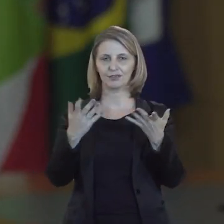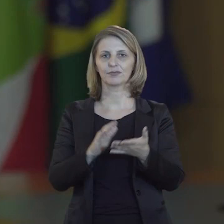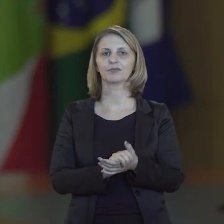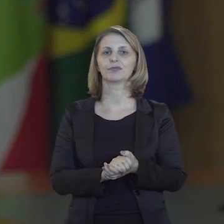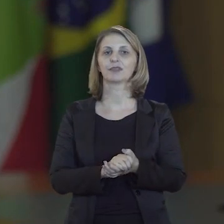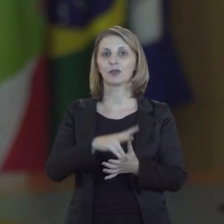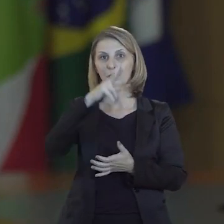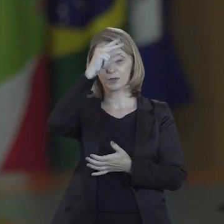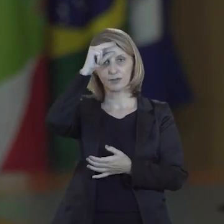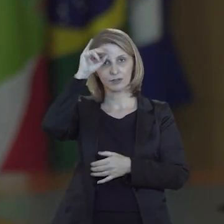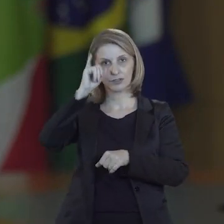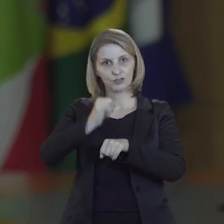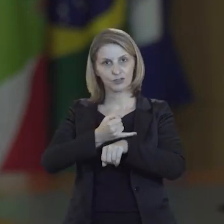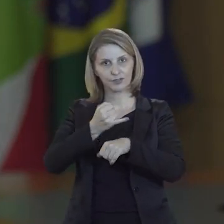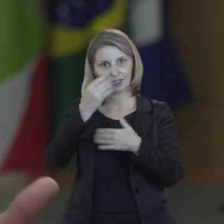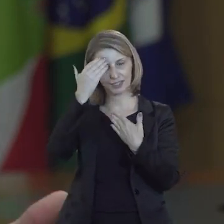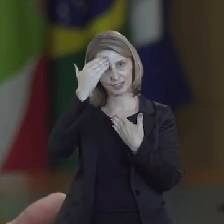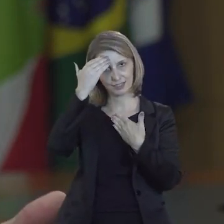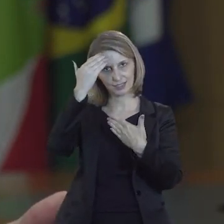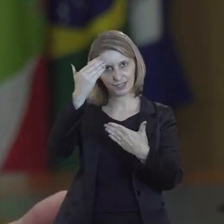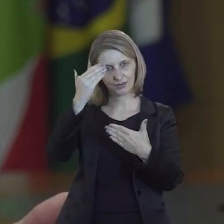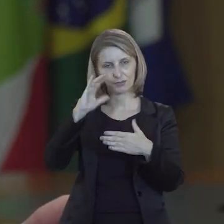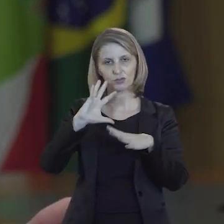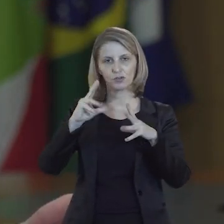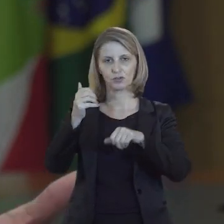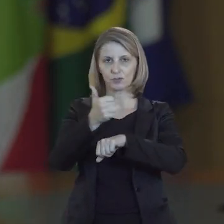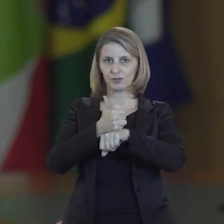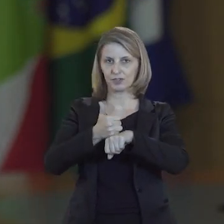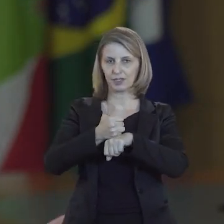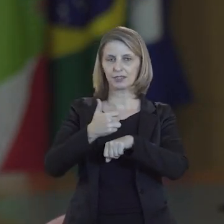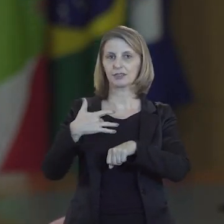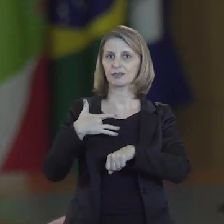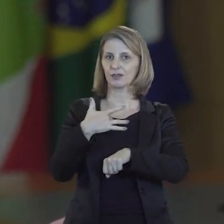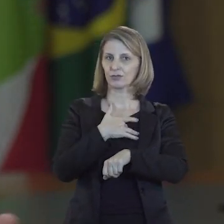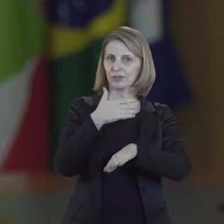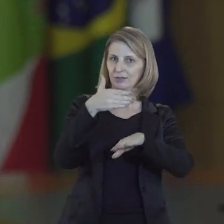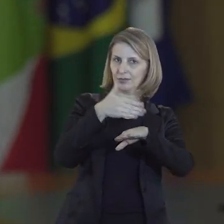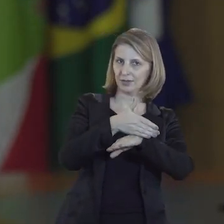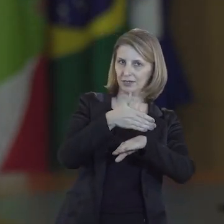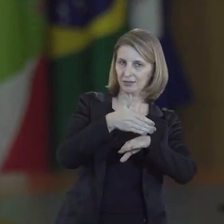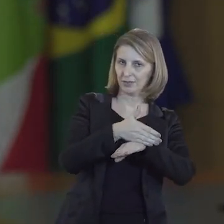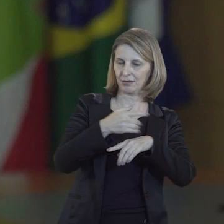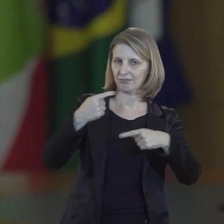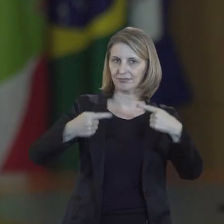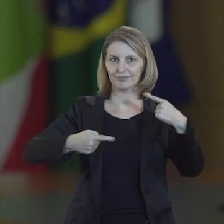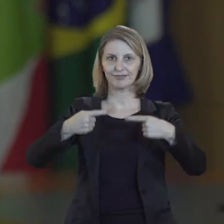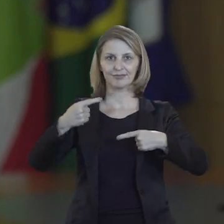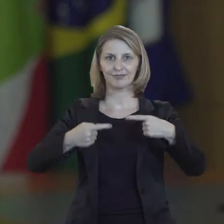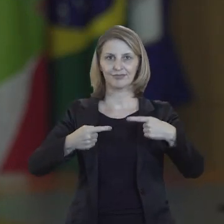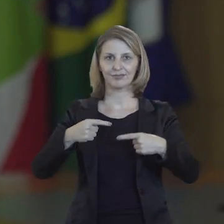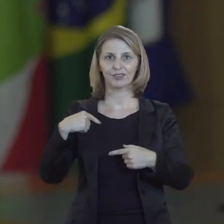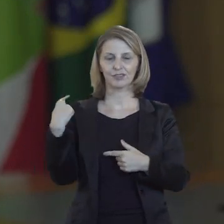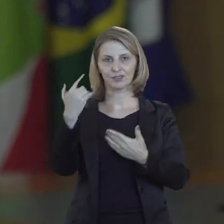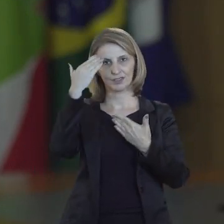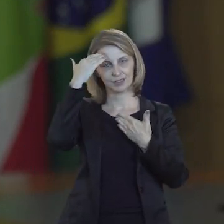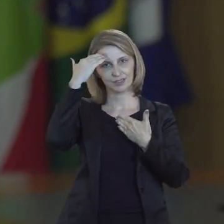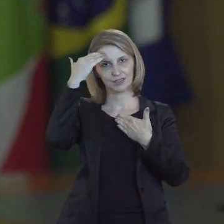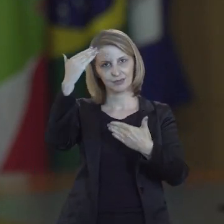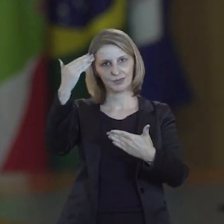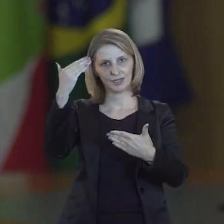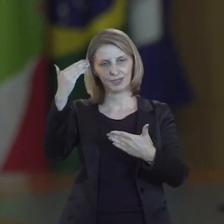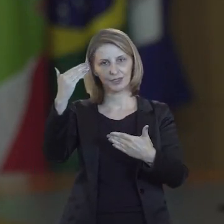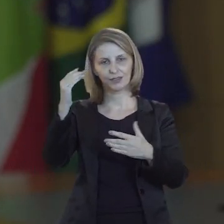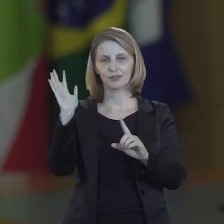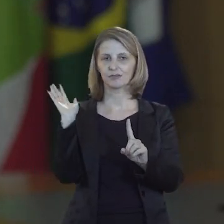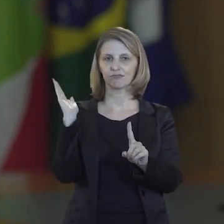pudéssemos realizar este evento. Em nome da Prefeitura de Joinville, nós agradecemos os profissionais da saúde que participaram dessa